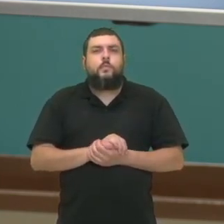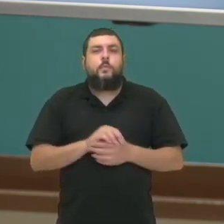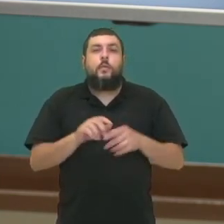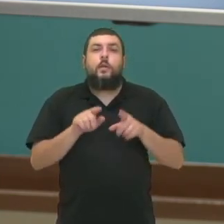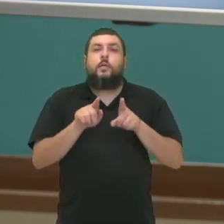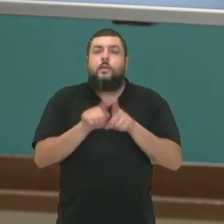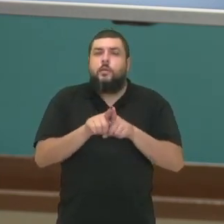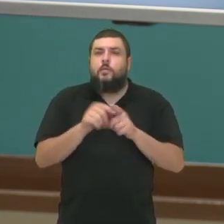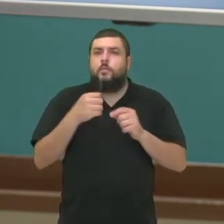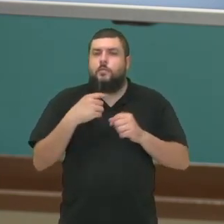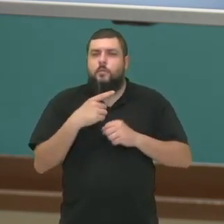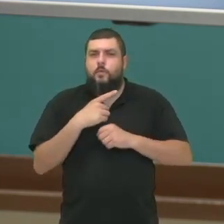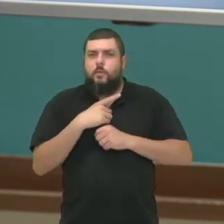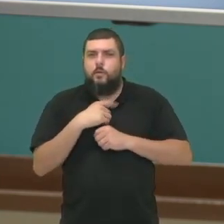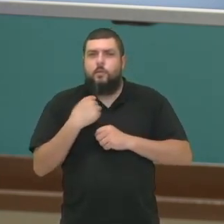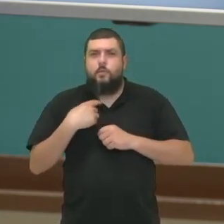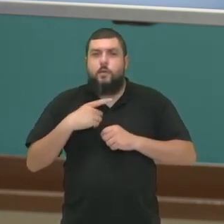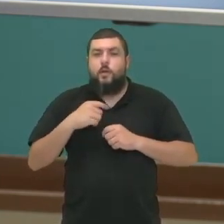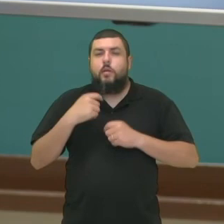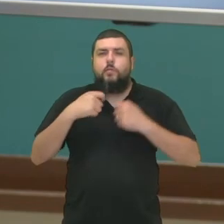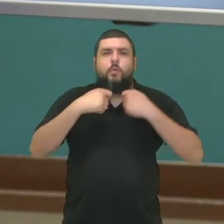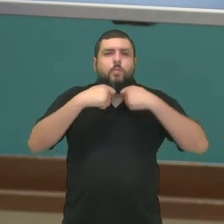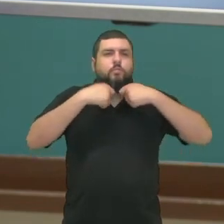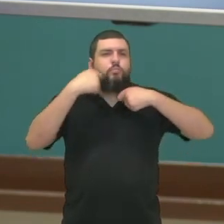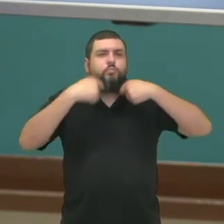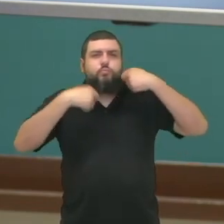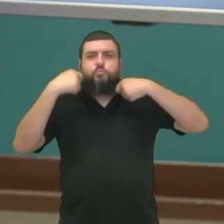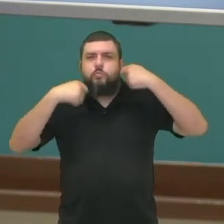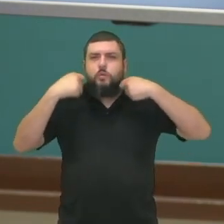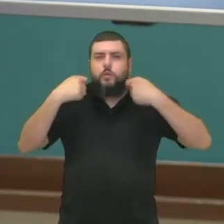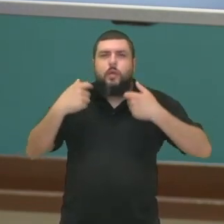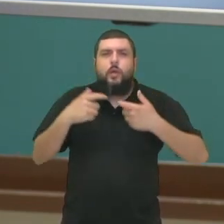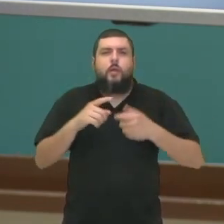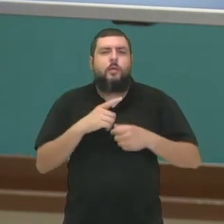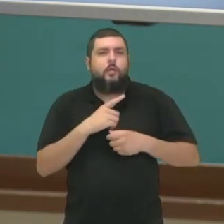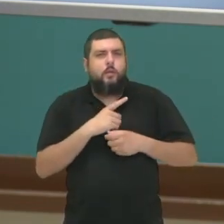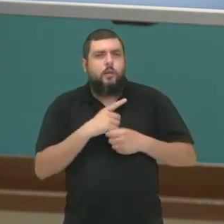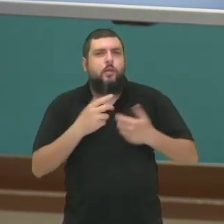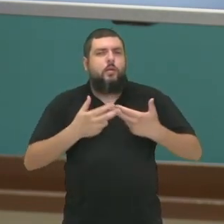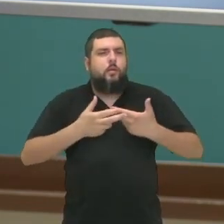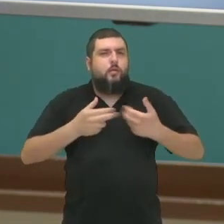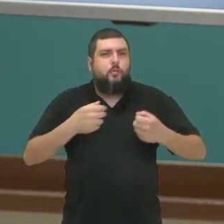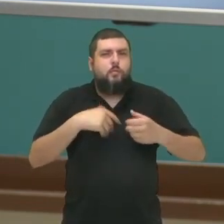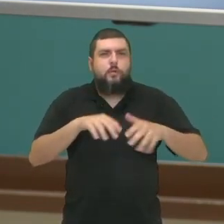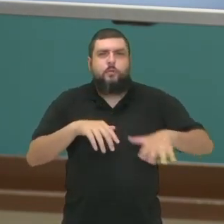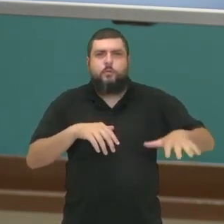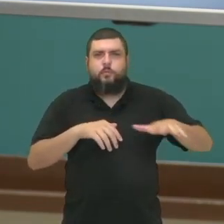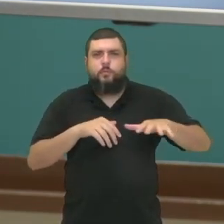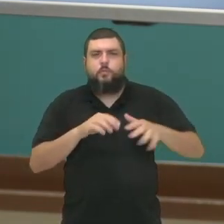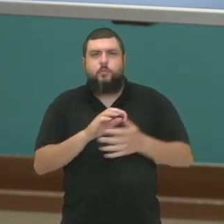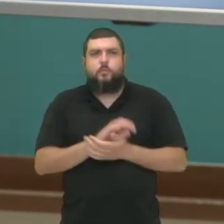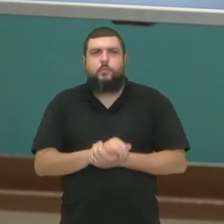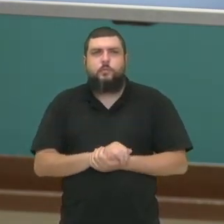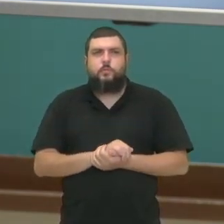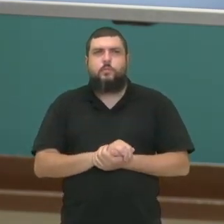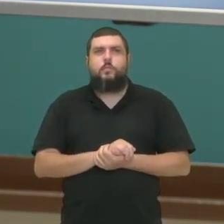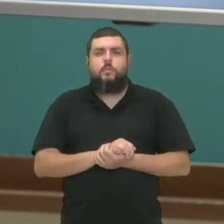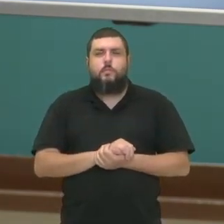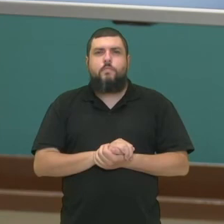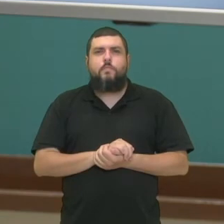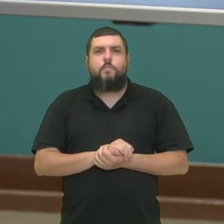barbear, tinha uma barbearia, tinha vendedores ambulantes, eram espaços muito bem movimentados. Gente, isso aqui é uma